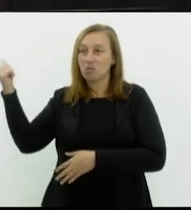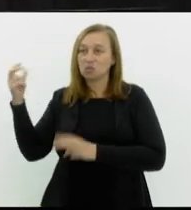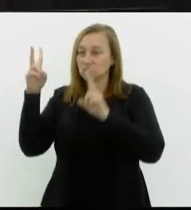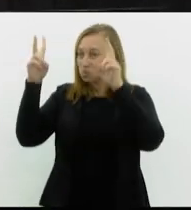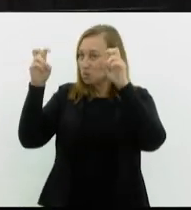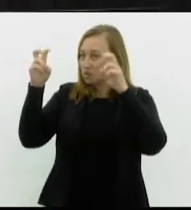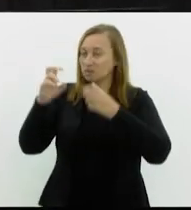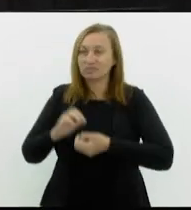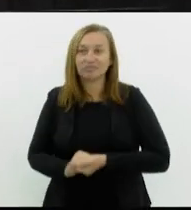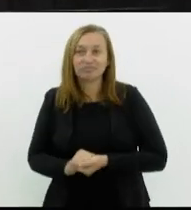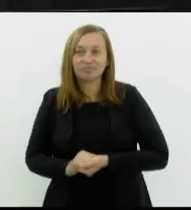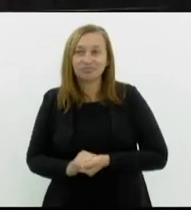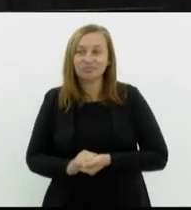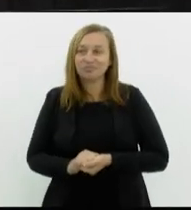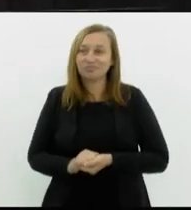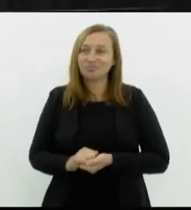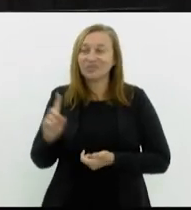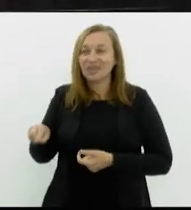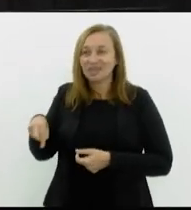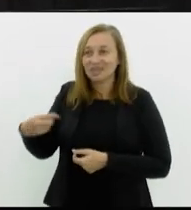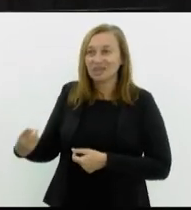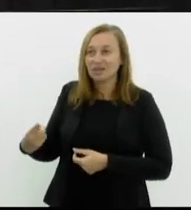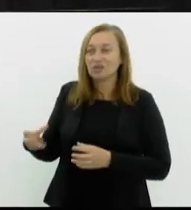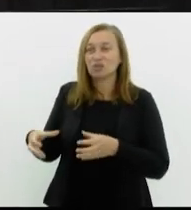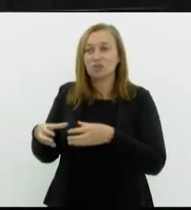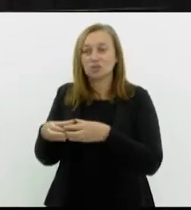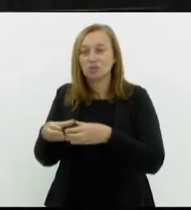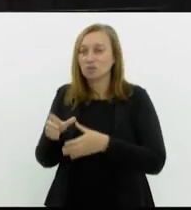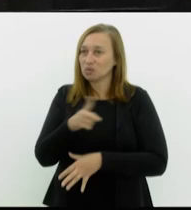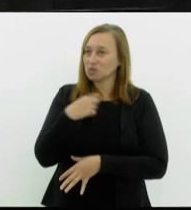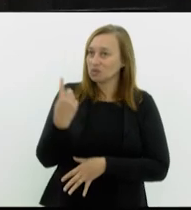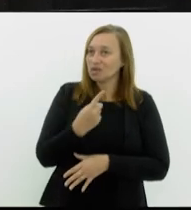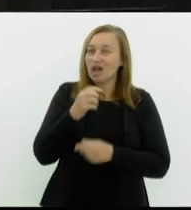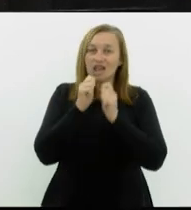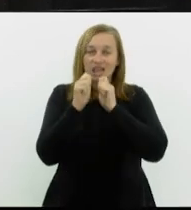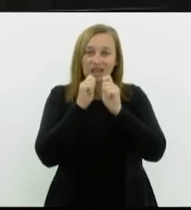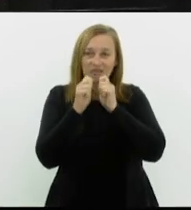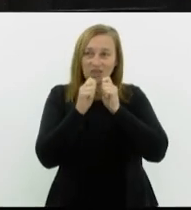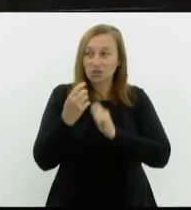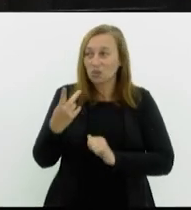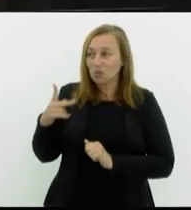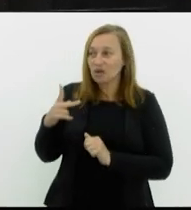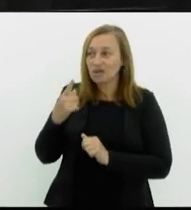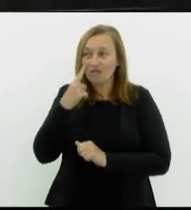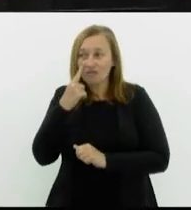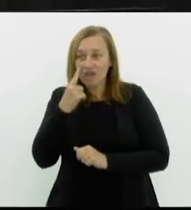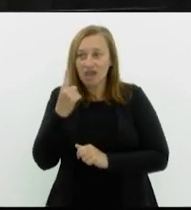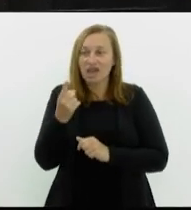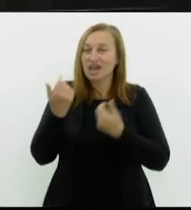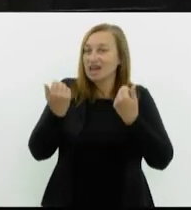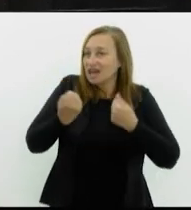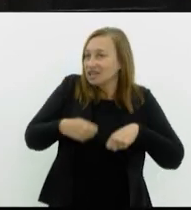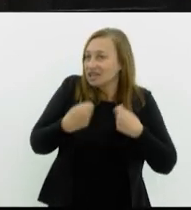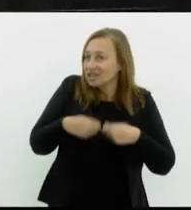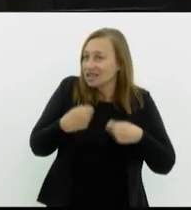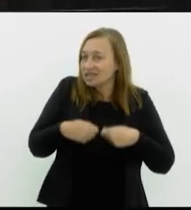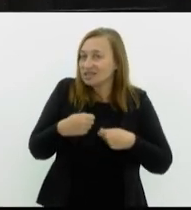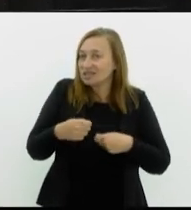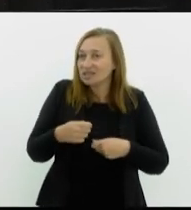Aí depois vai o nosso pessoal, faz uma entrevista com eles, verifica da necessidade. Aí